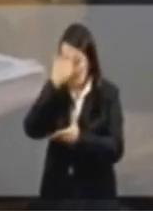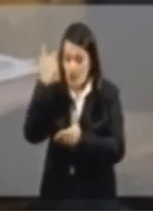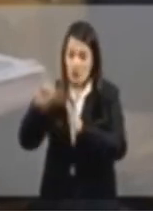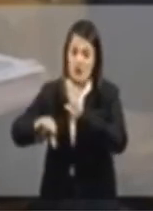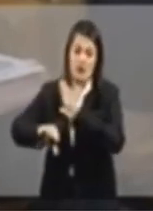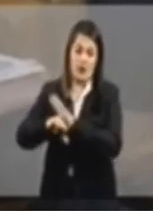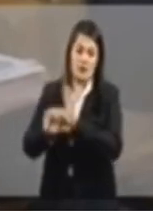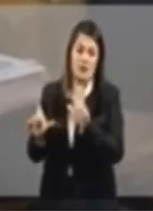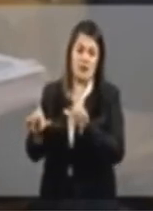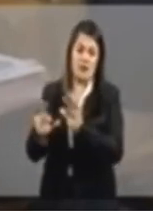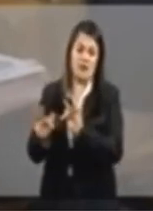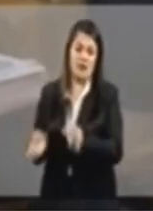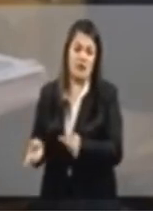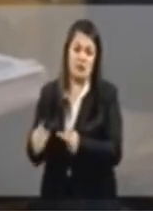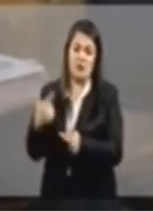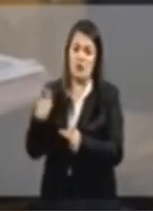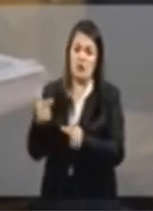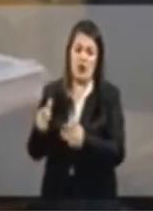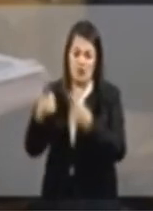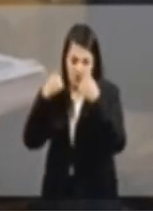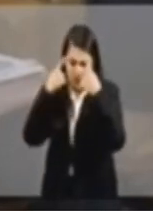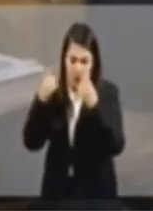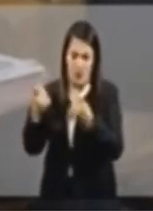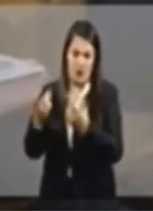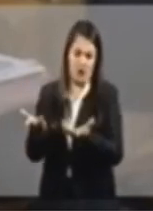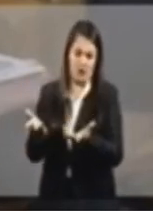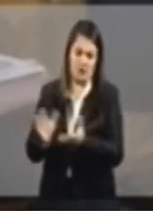ameaça ou até na modalidade culposa